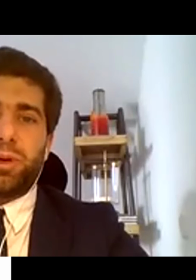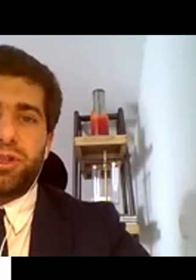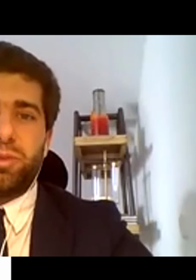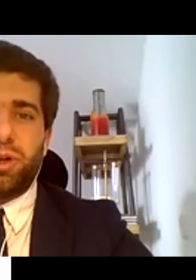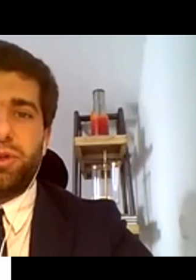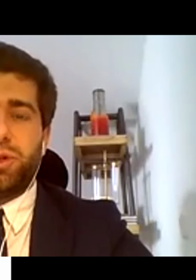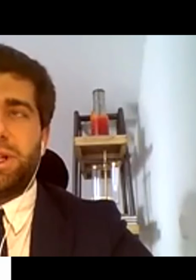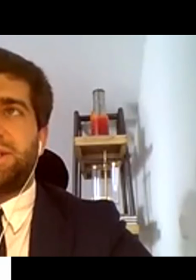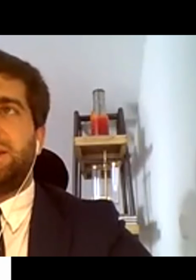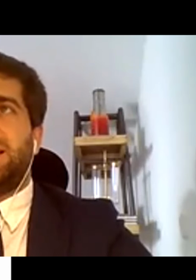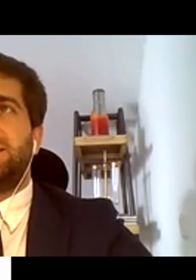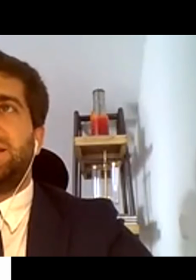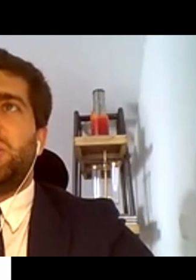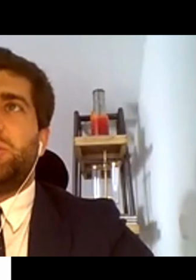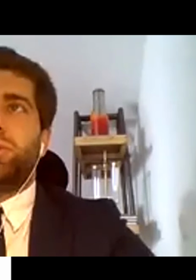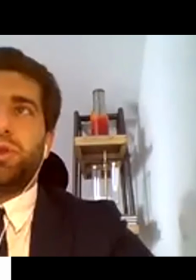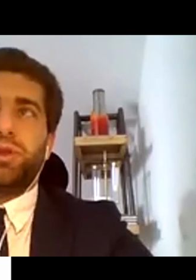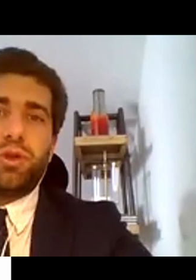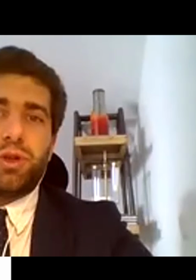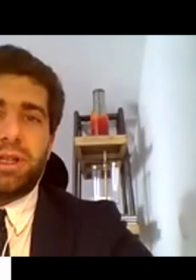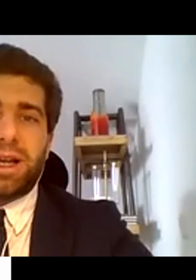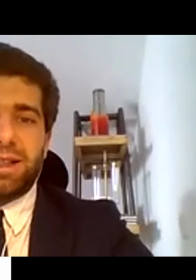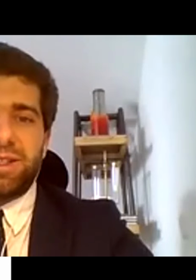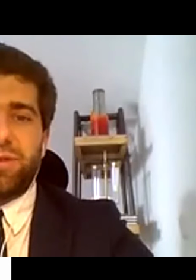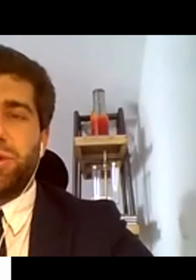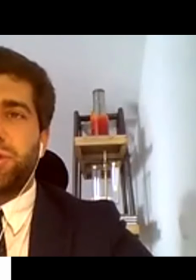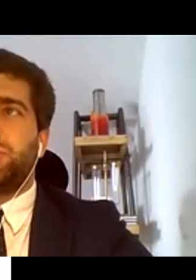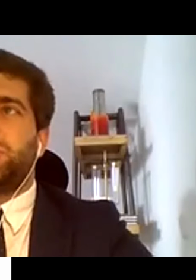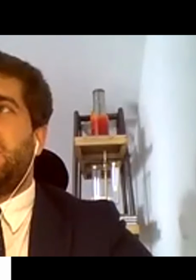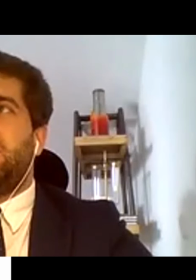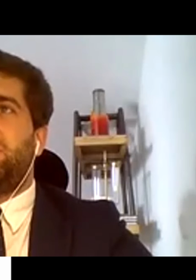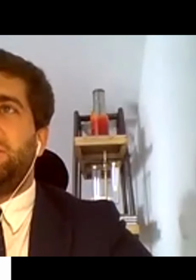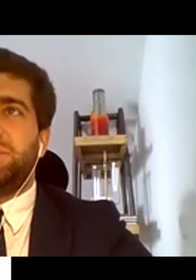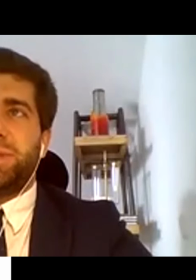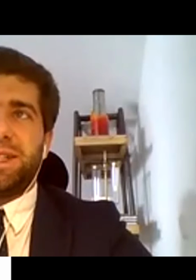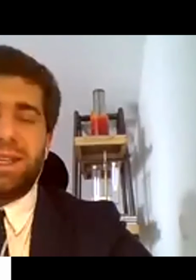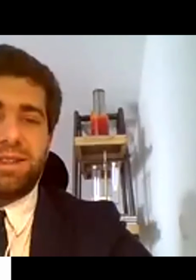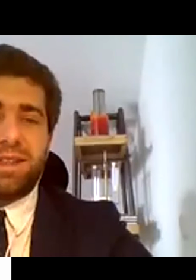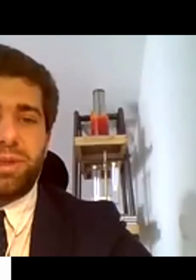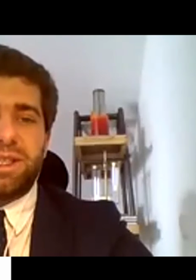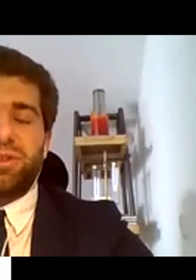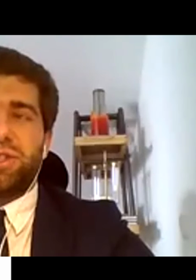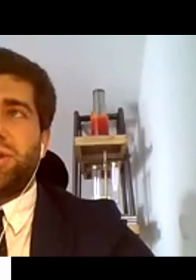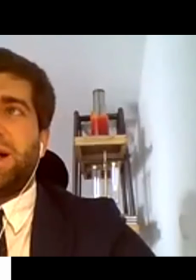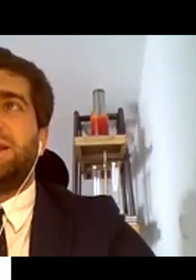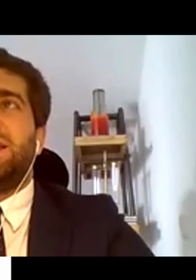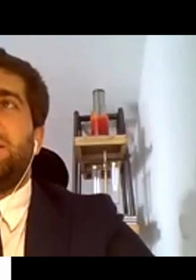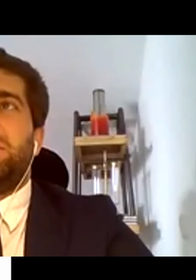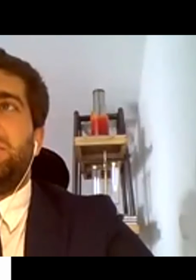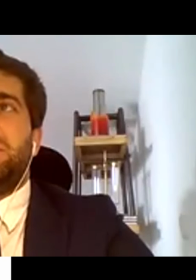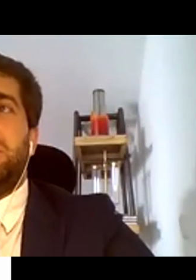o próximo orador desta tarde, o professor Dr. Caldas Afonso, é vice-presidente da Comissão